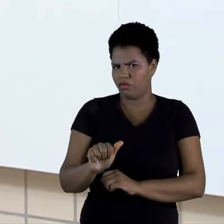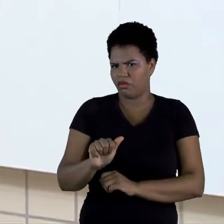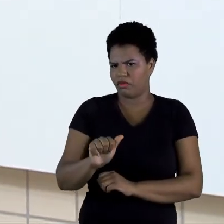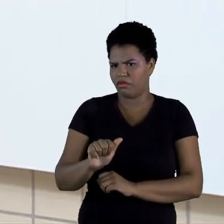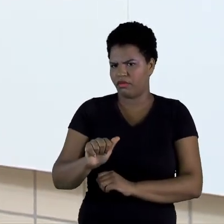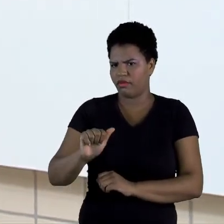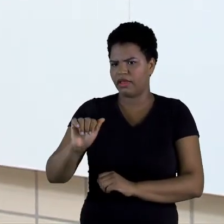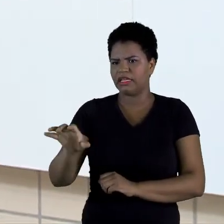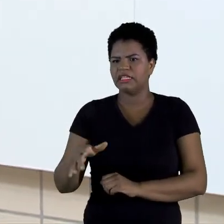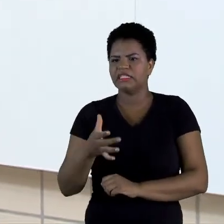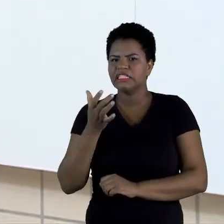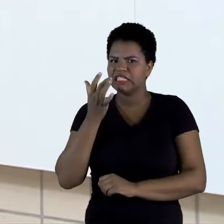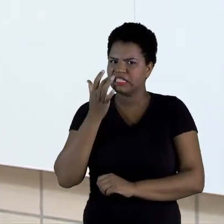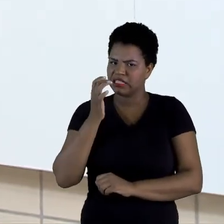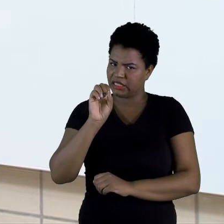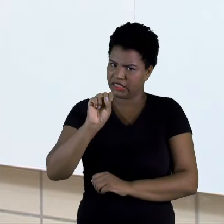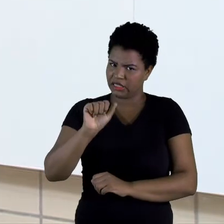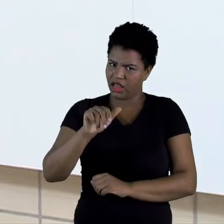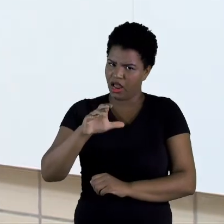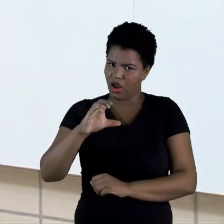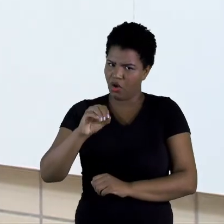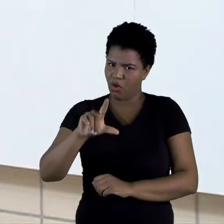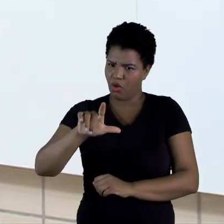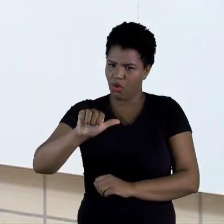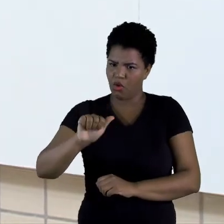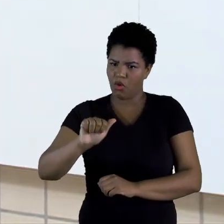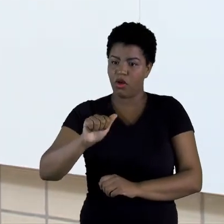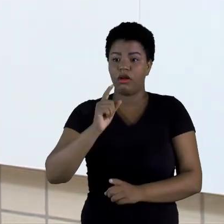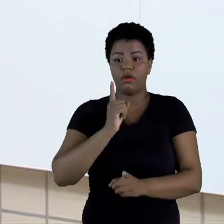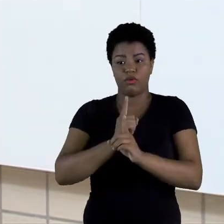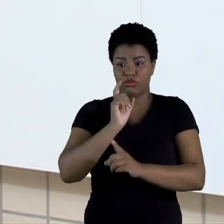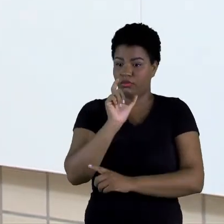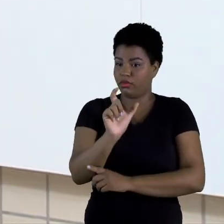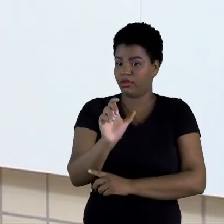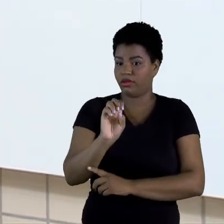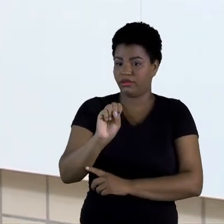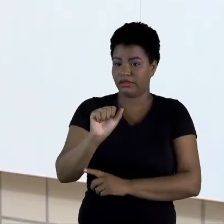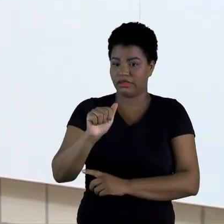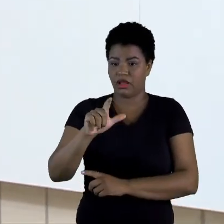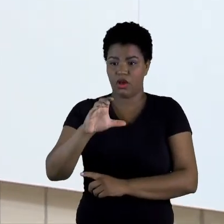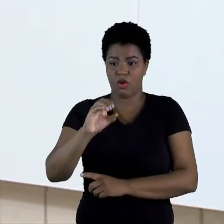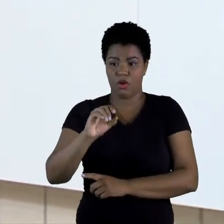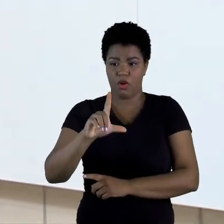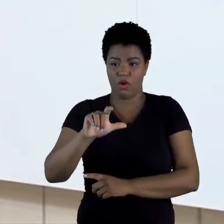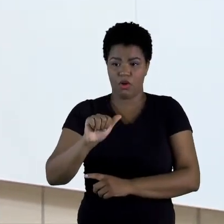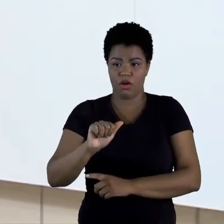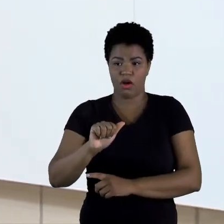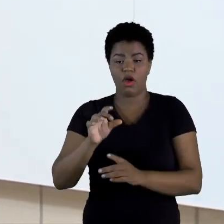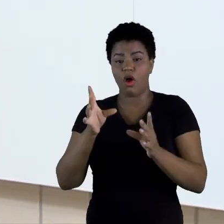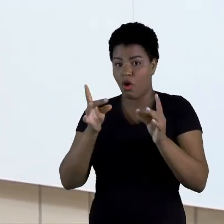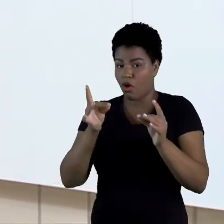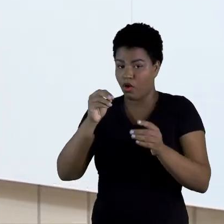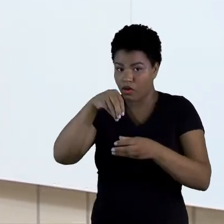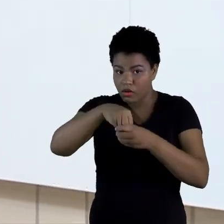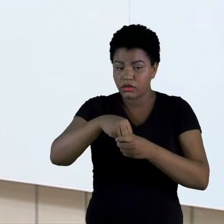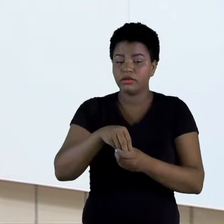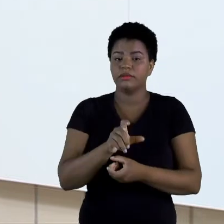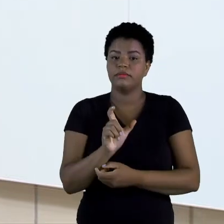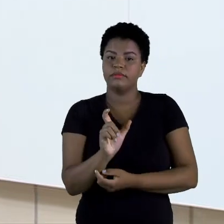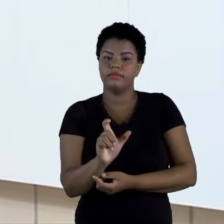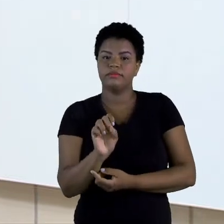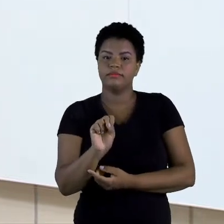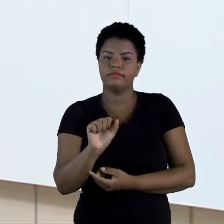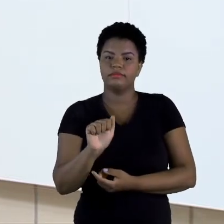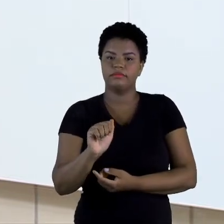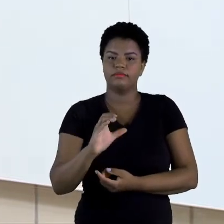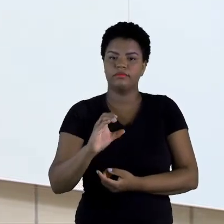Sacola. Achamos a palavra sacola. Está, a palavra cola está aqui, ó, na